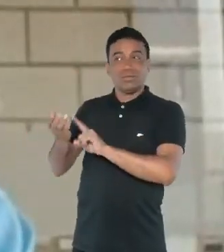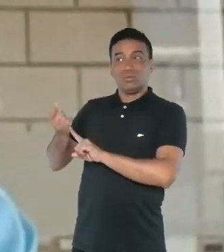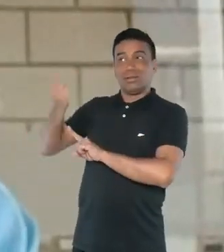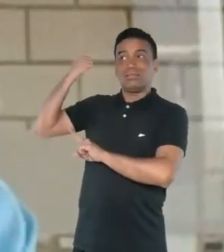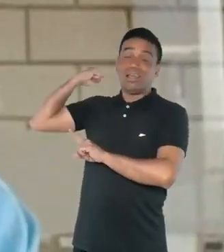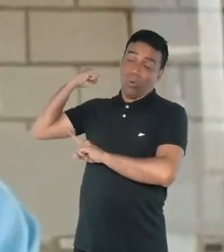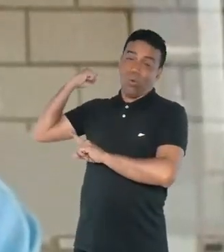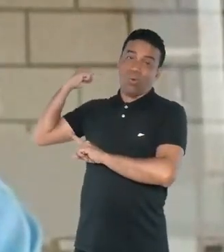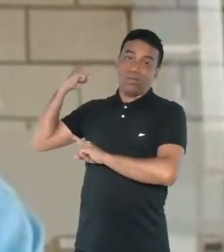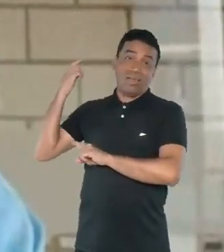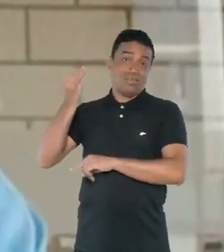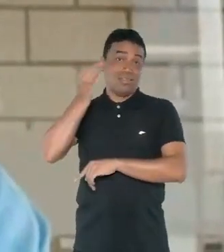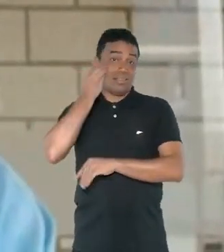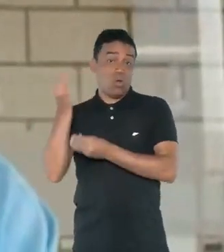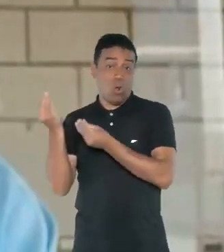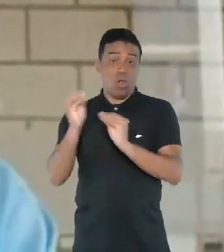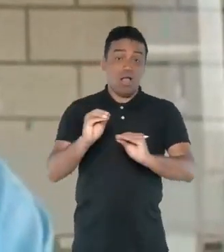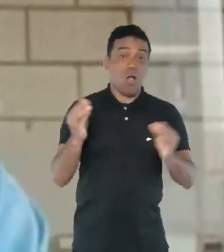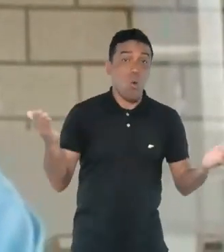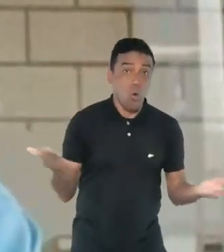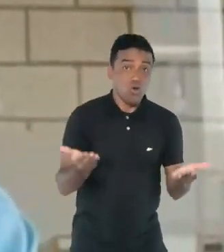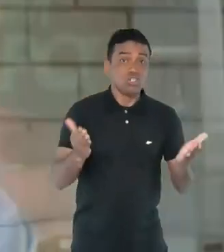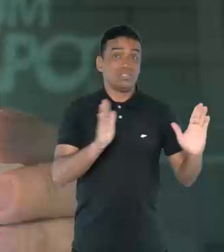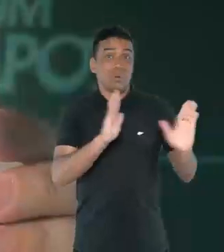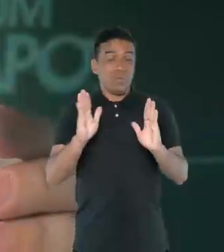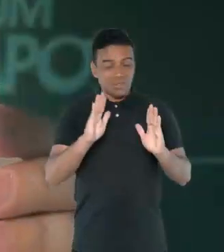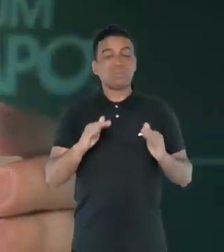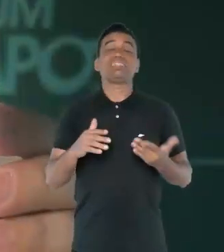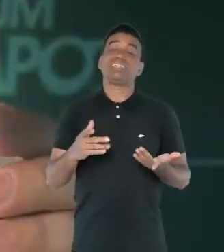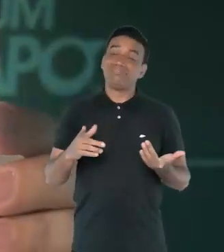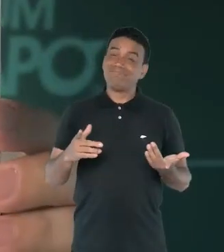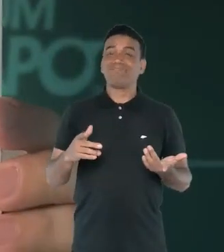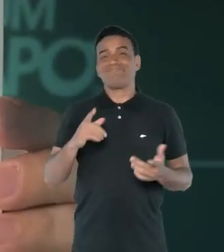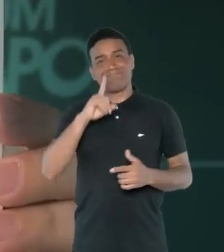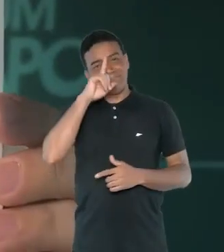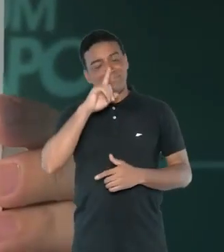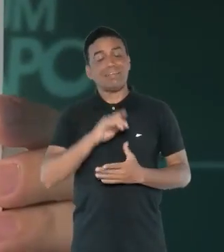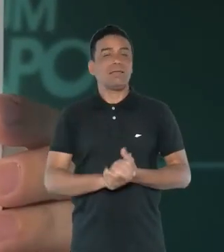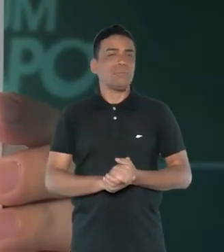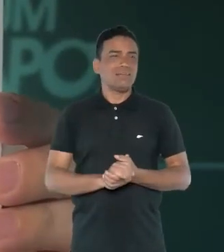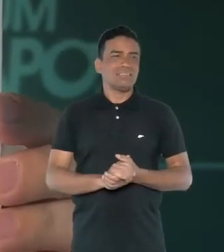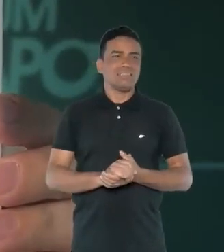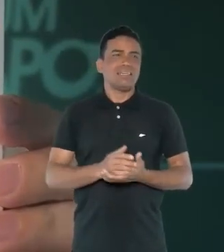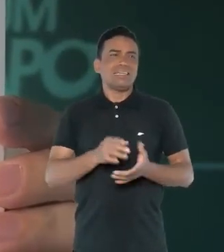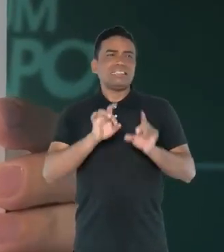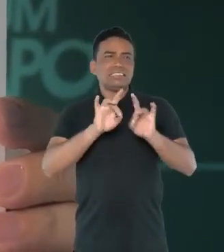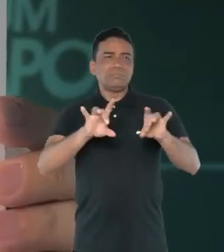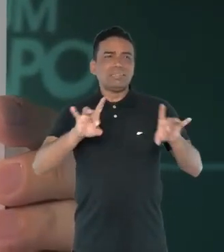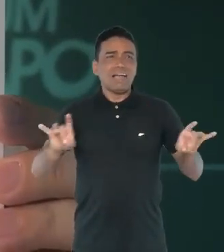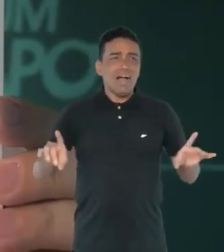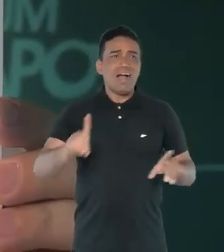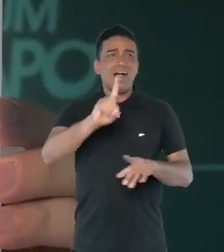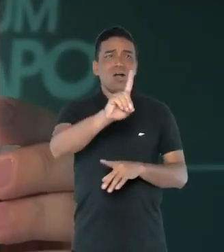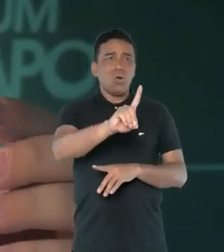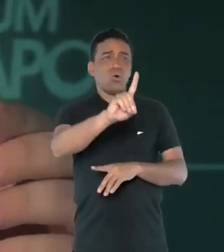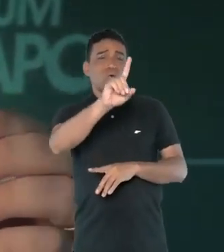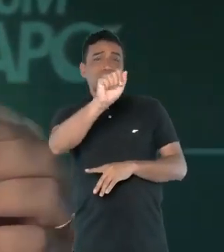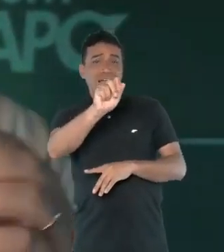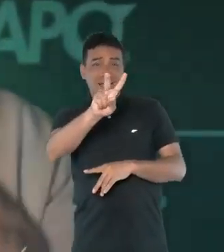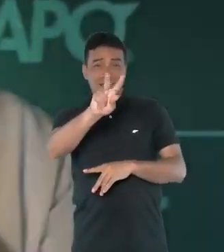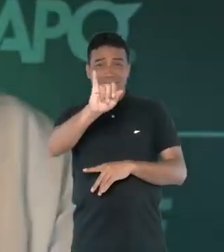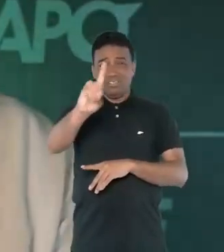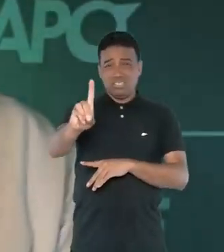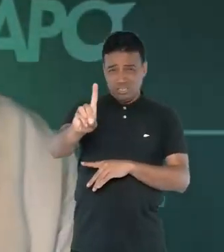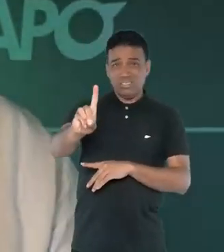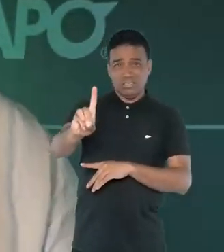atualizá-lo. Mas o caso do David Hume, ele é muito especial e sui generis.